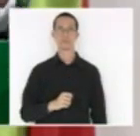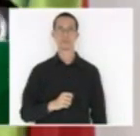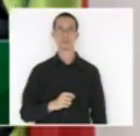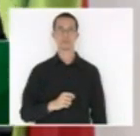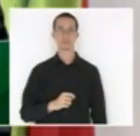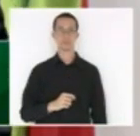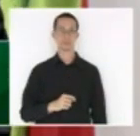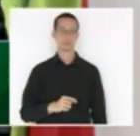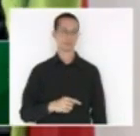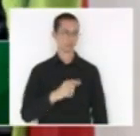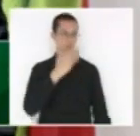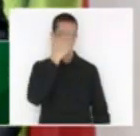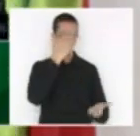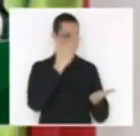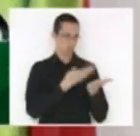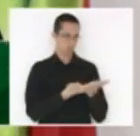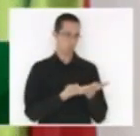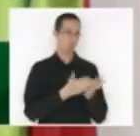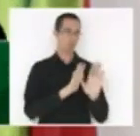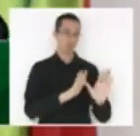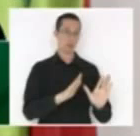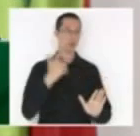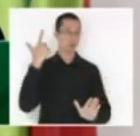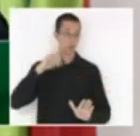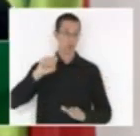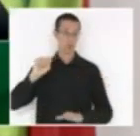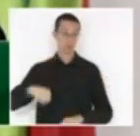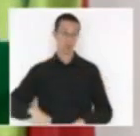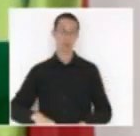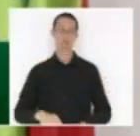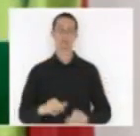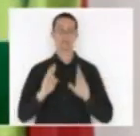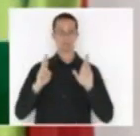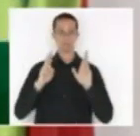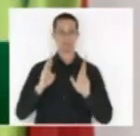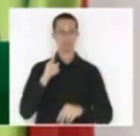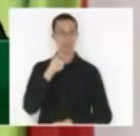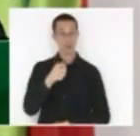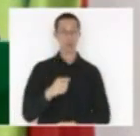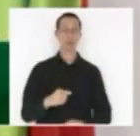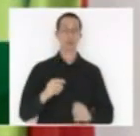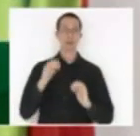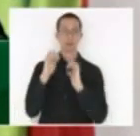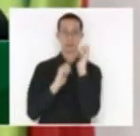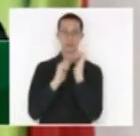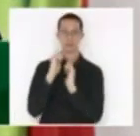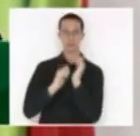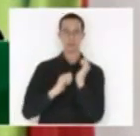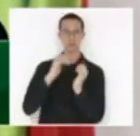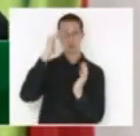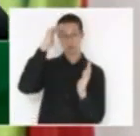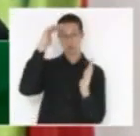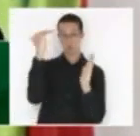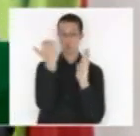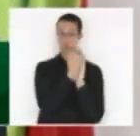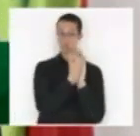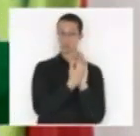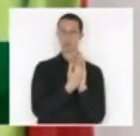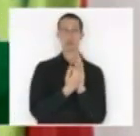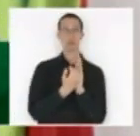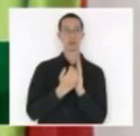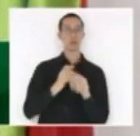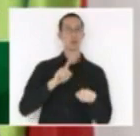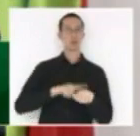muito inflado. A gente espera que seja cumprido o prazo de dezembro de